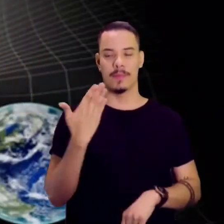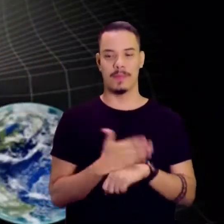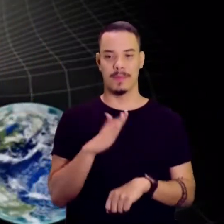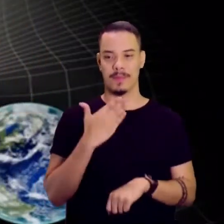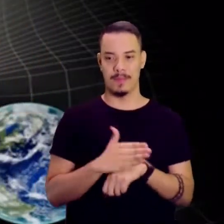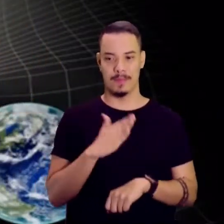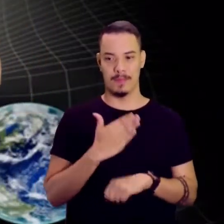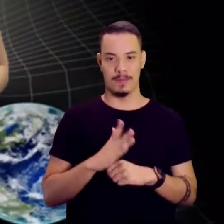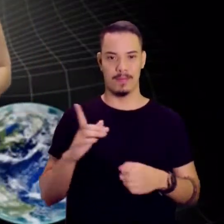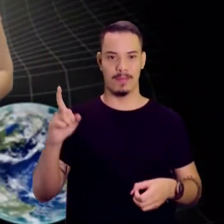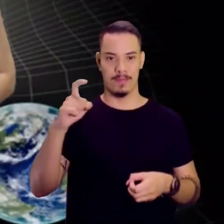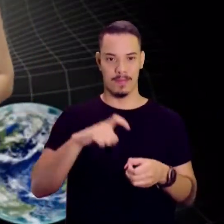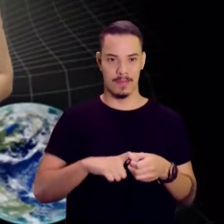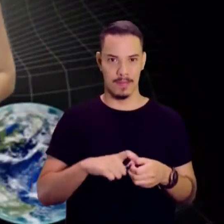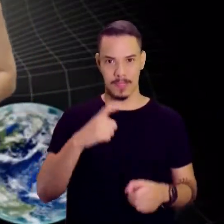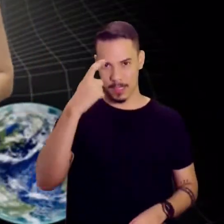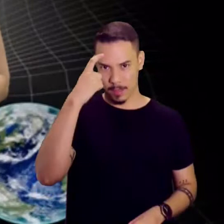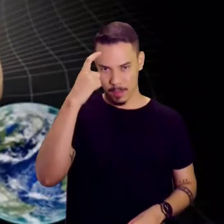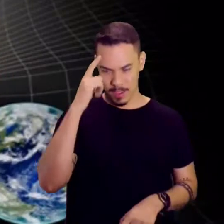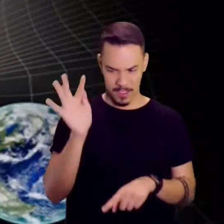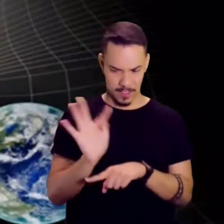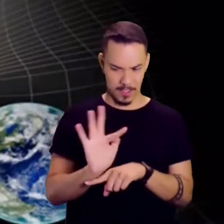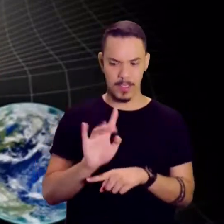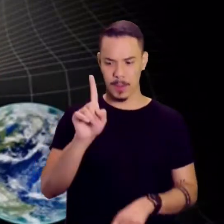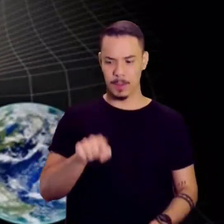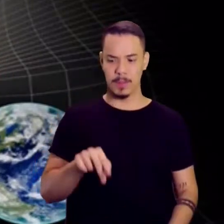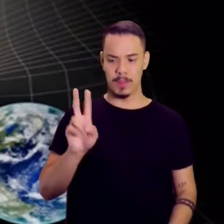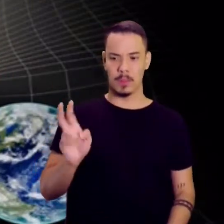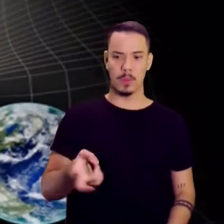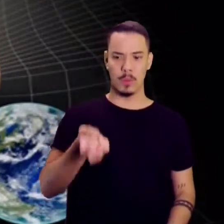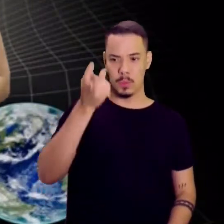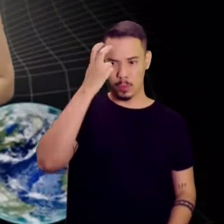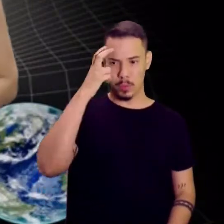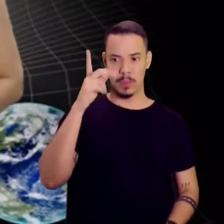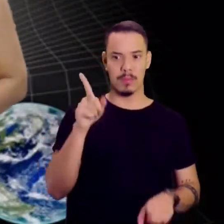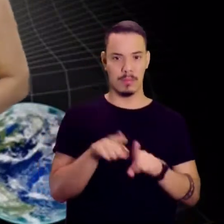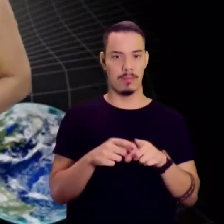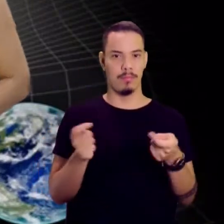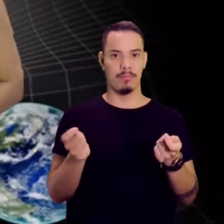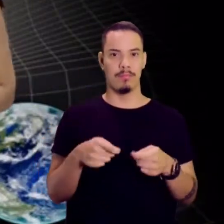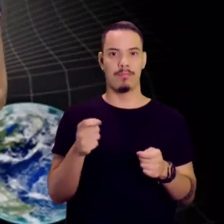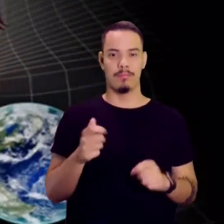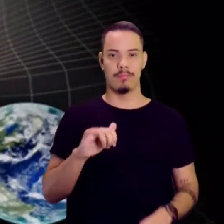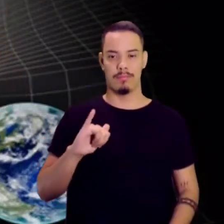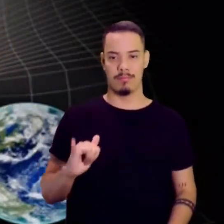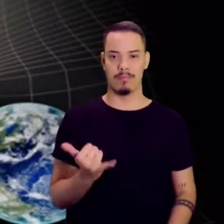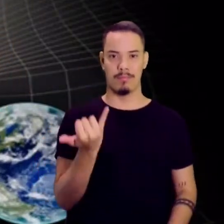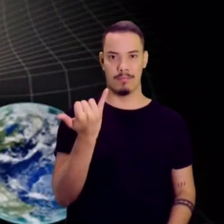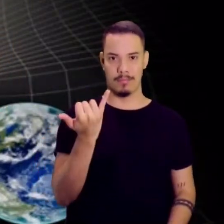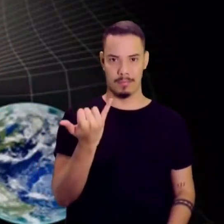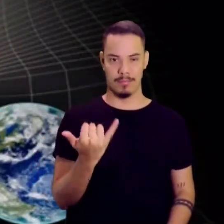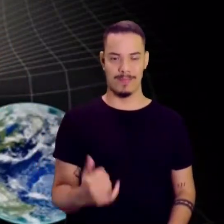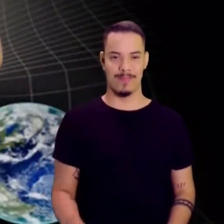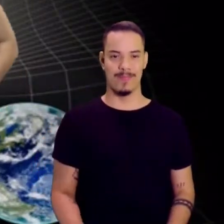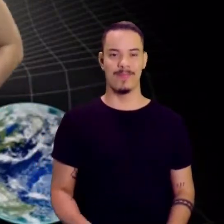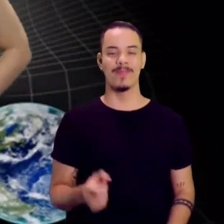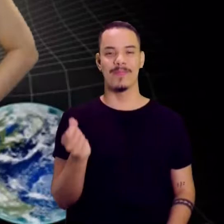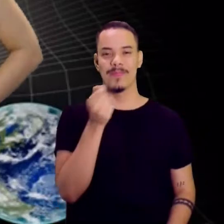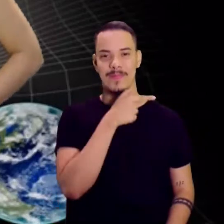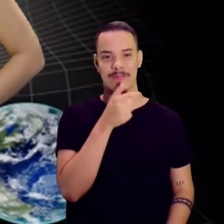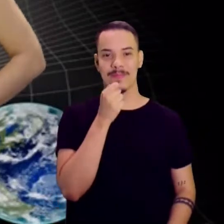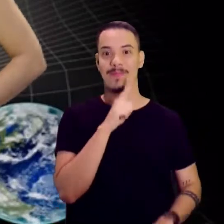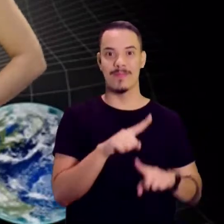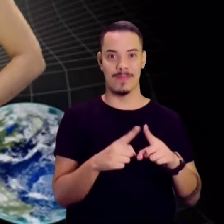já tá, ó. Quem diz que desenho animado não é cultura? Dá para tirar algumas coisas legais, dá para tirar sim, coisas legais. Tô brincando, mas